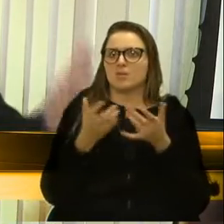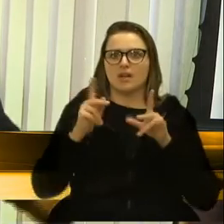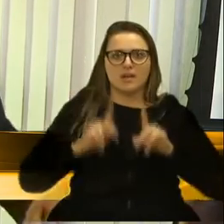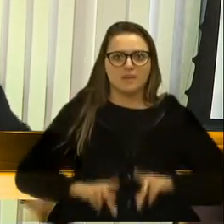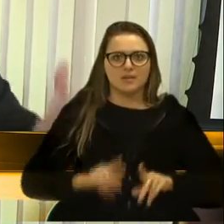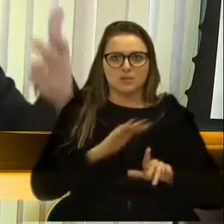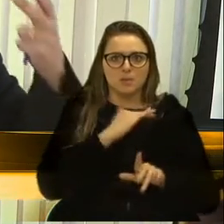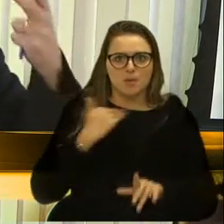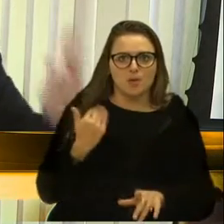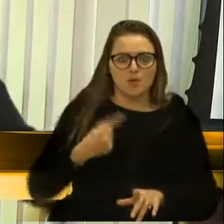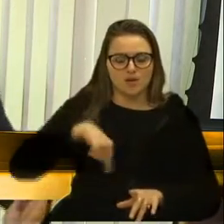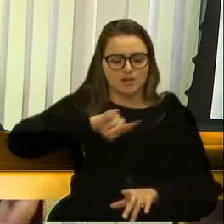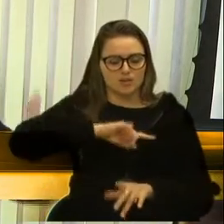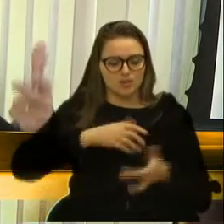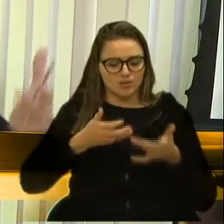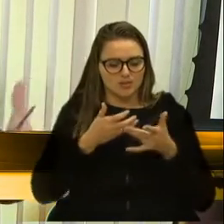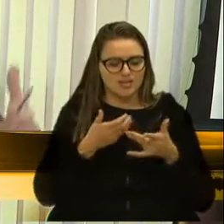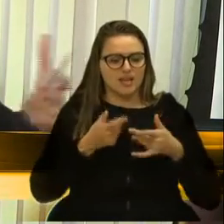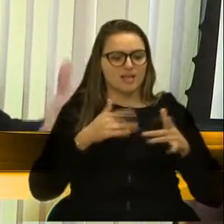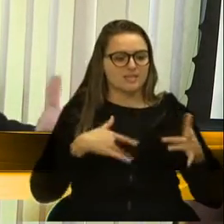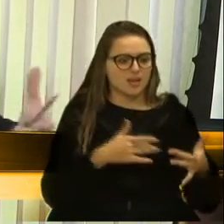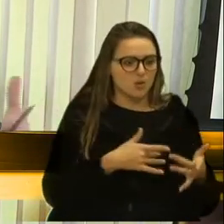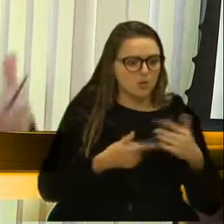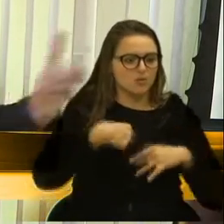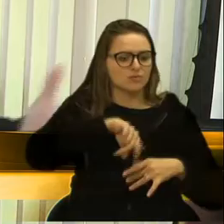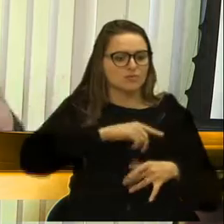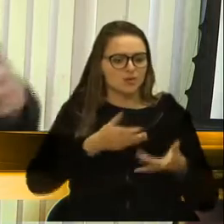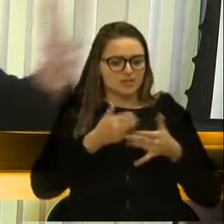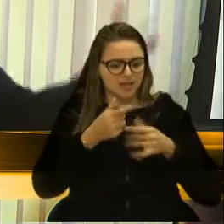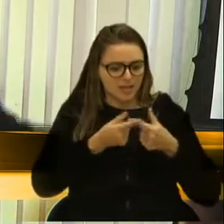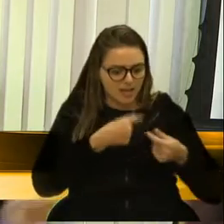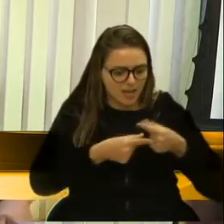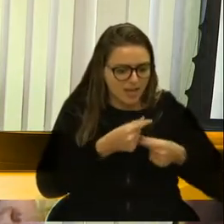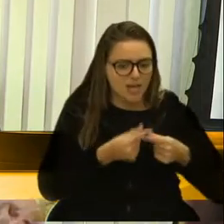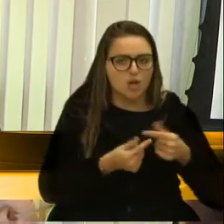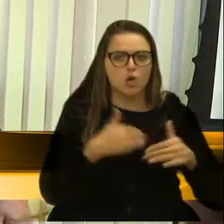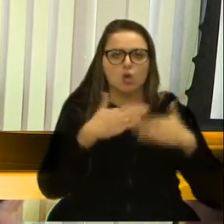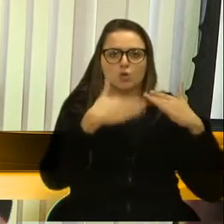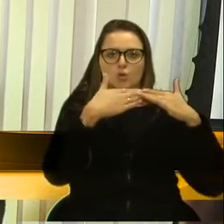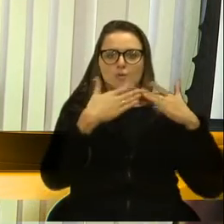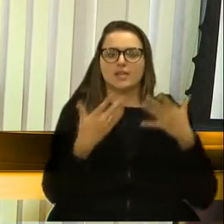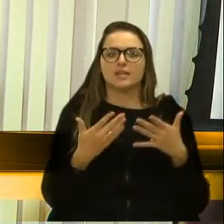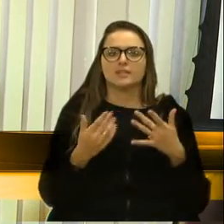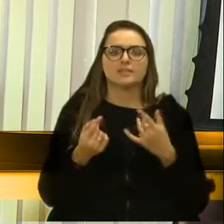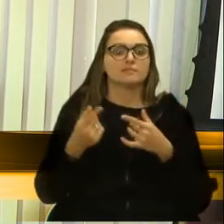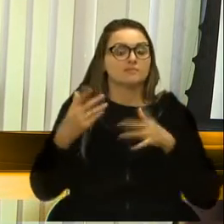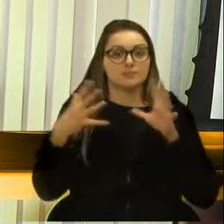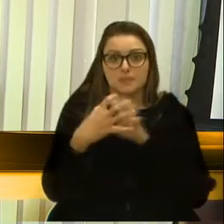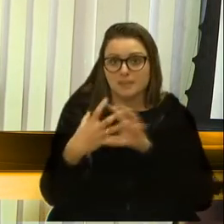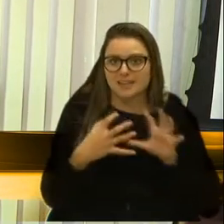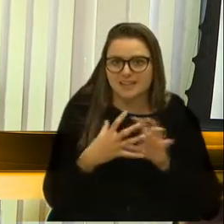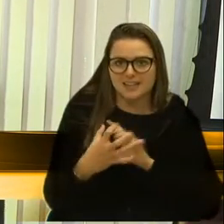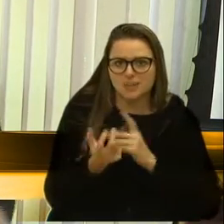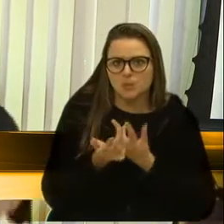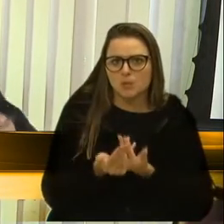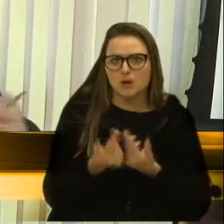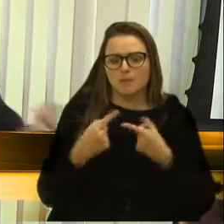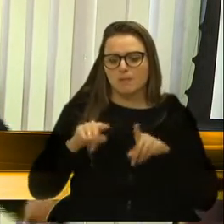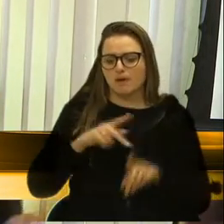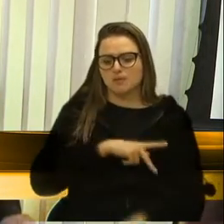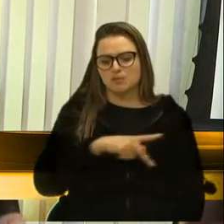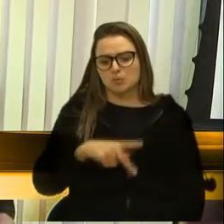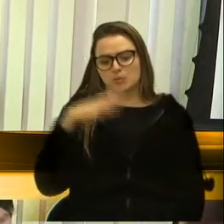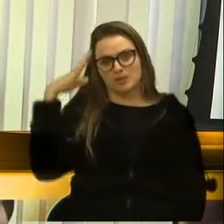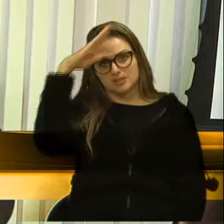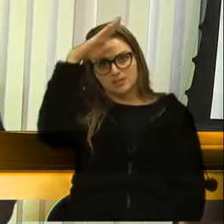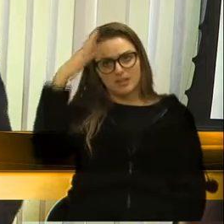uma saúde, nós queremos que a economia ande, mas nós queremos, nós estamos brigando pela mesma coisa. Só que aí um presidente, ele